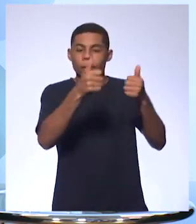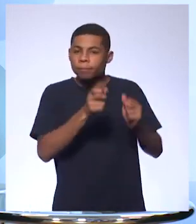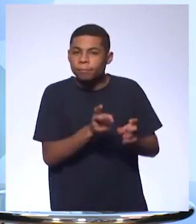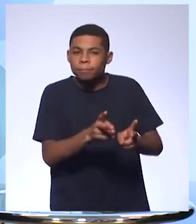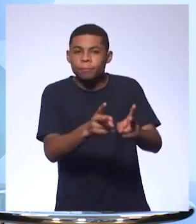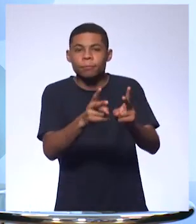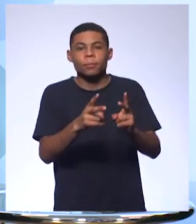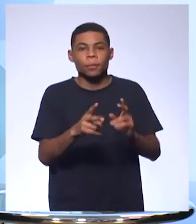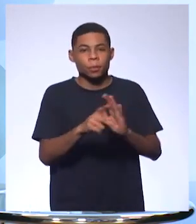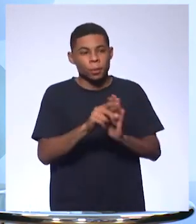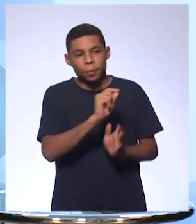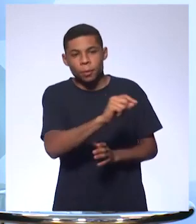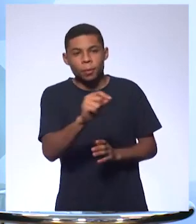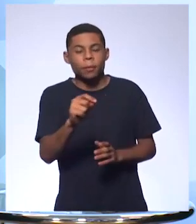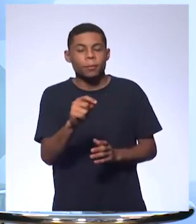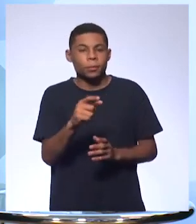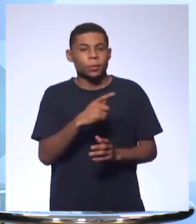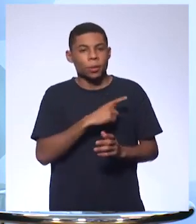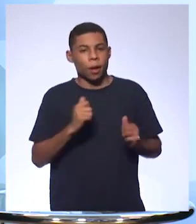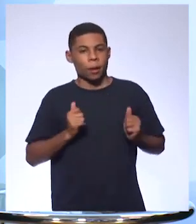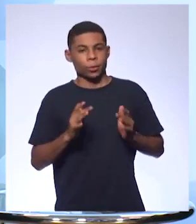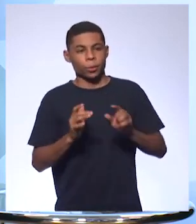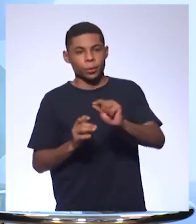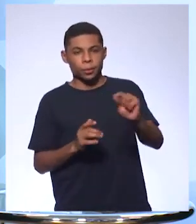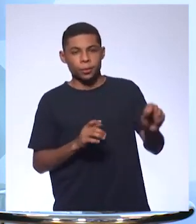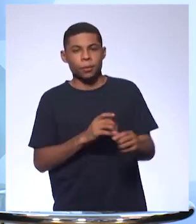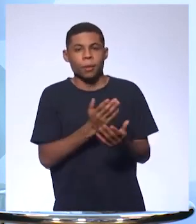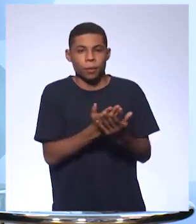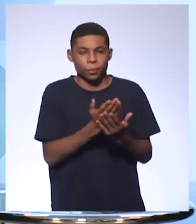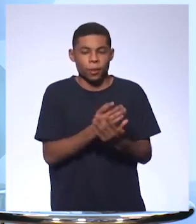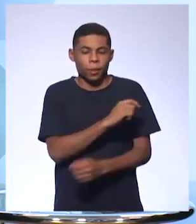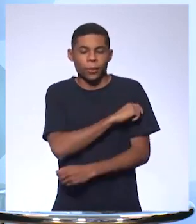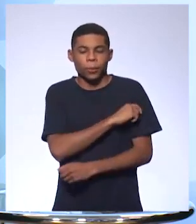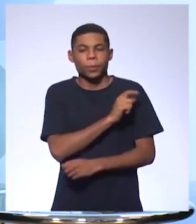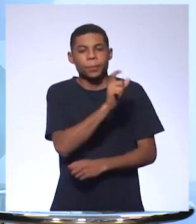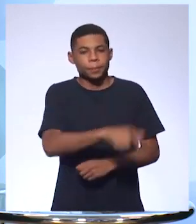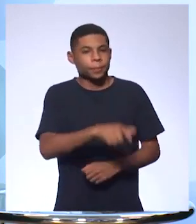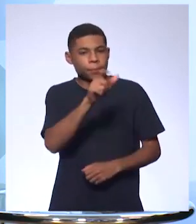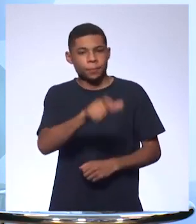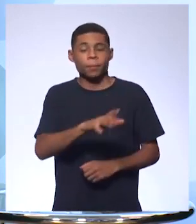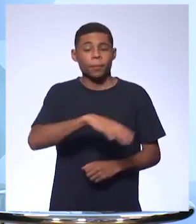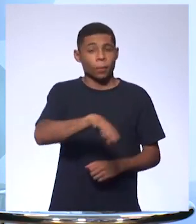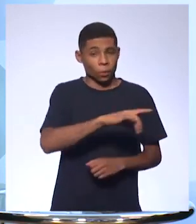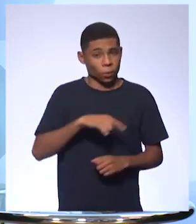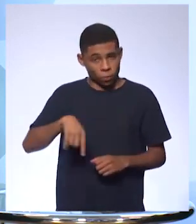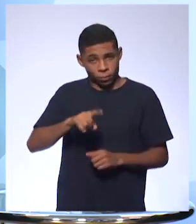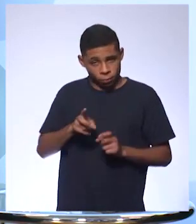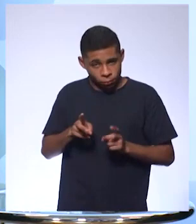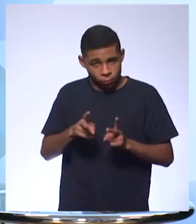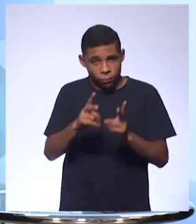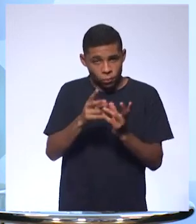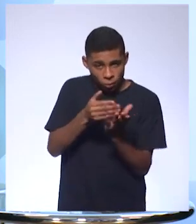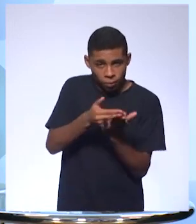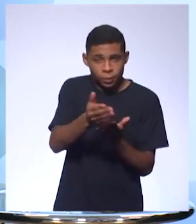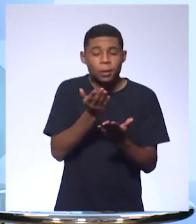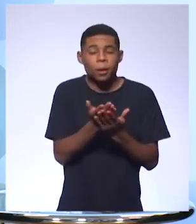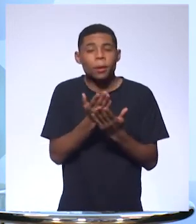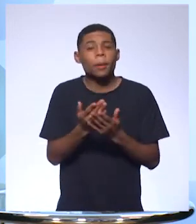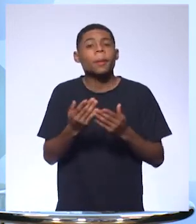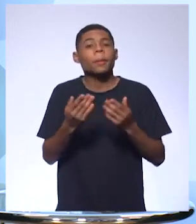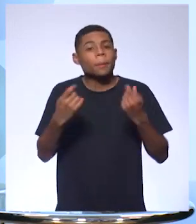contínua das ações dos estudantes. E, para a gente começar a nossa aula, veja qual é